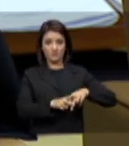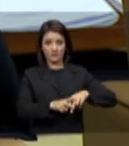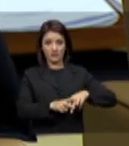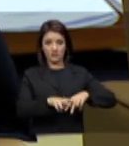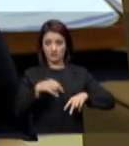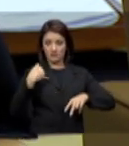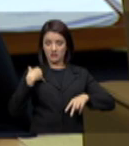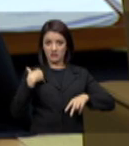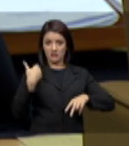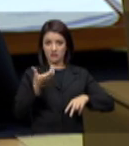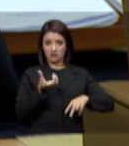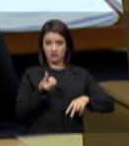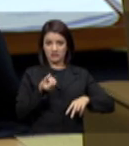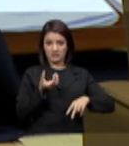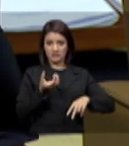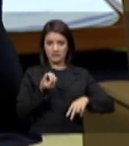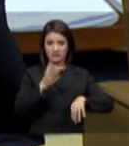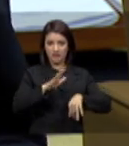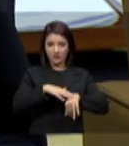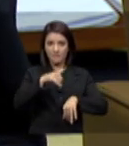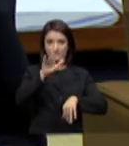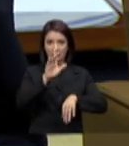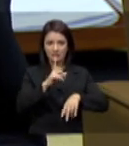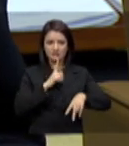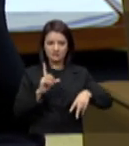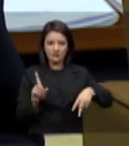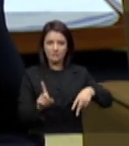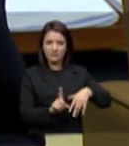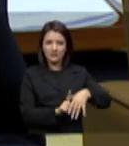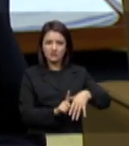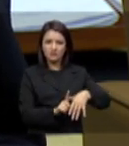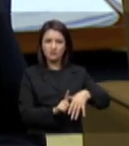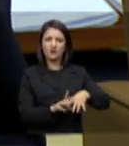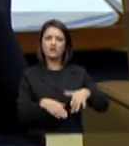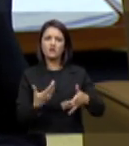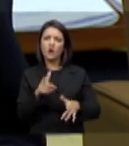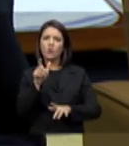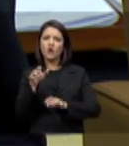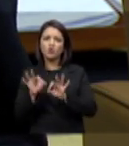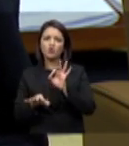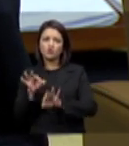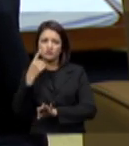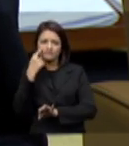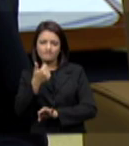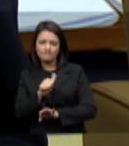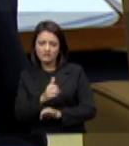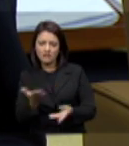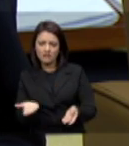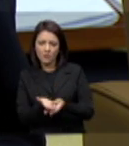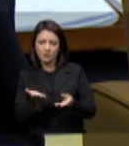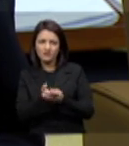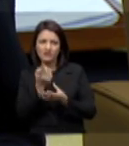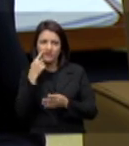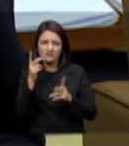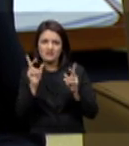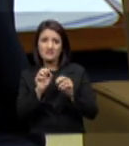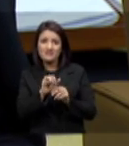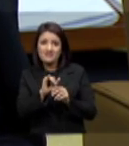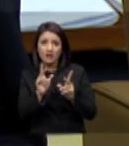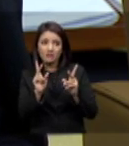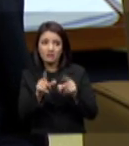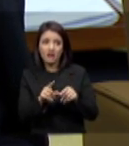idade igual ou superior a 60 anos nos termos do artigo 1º da